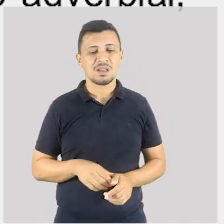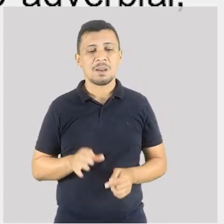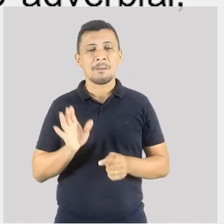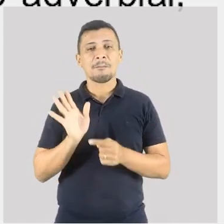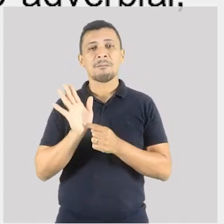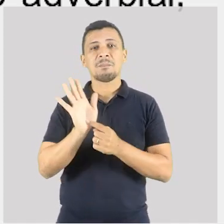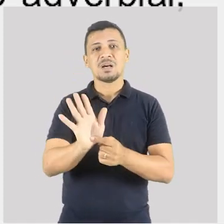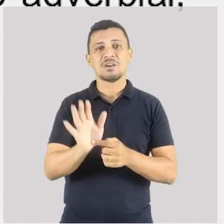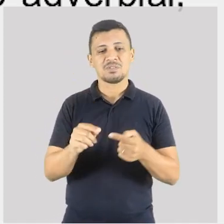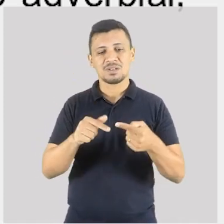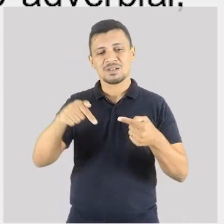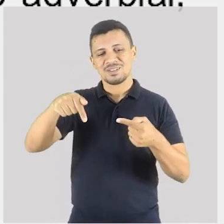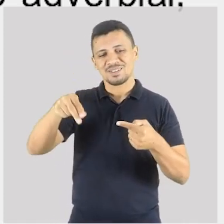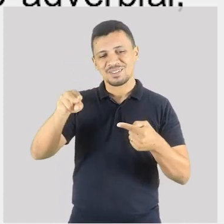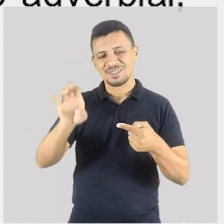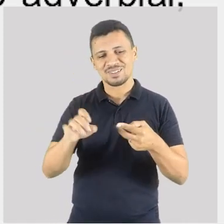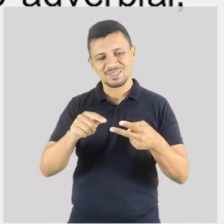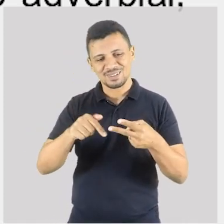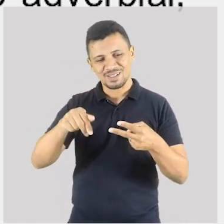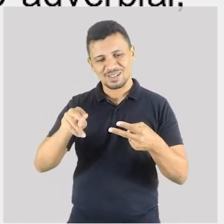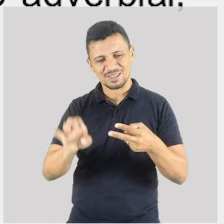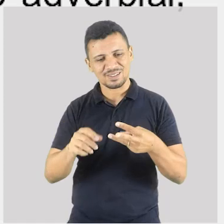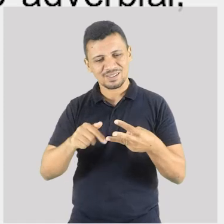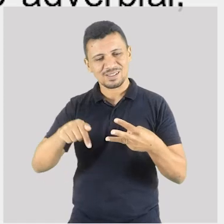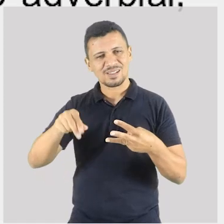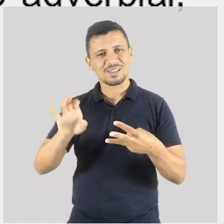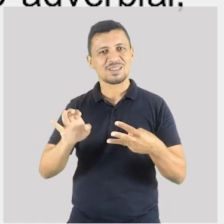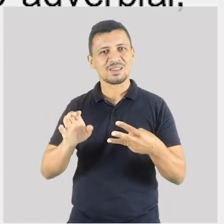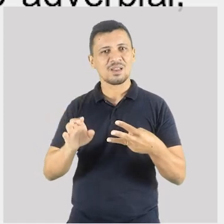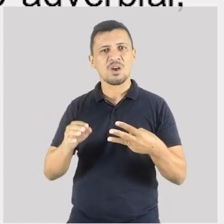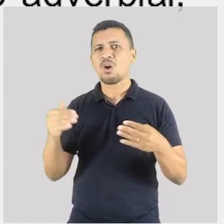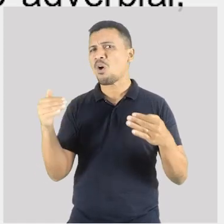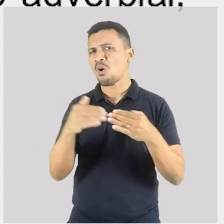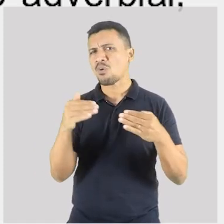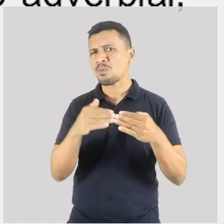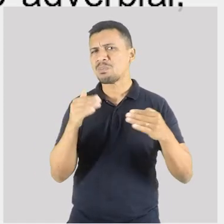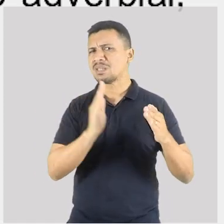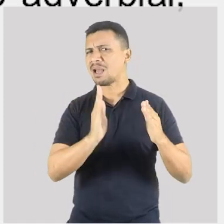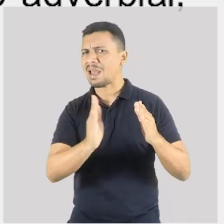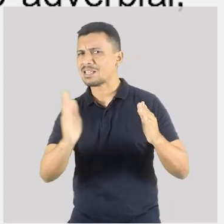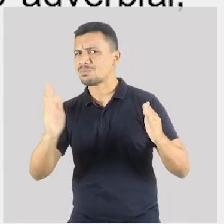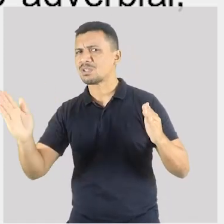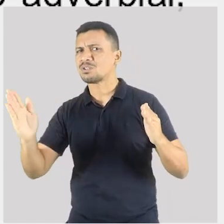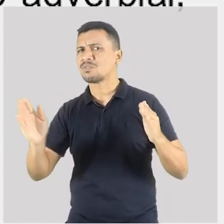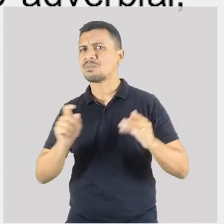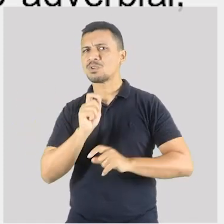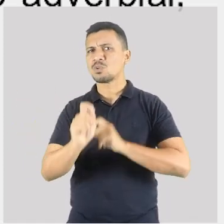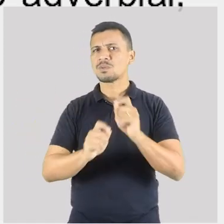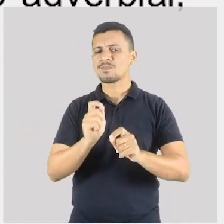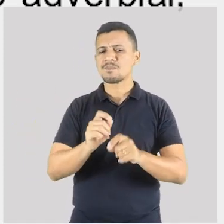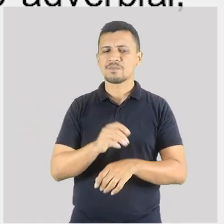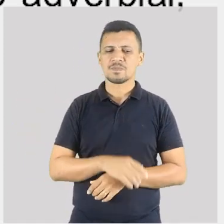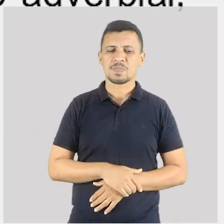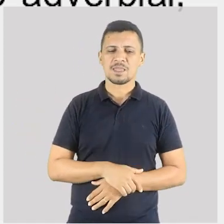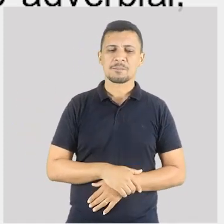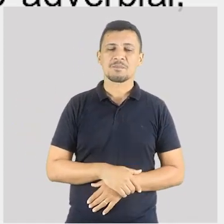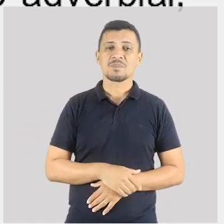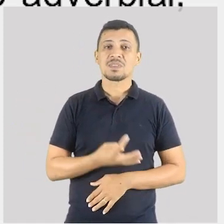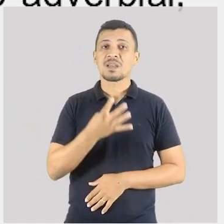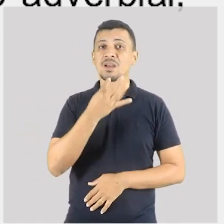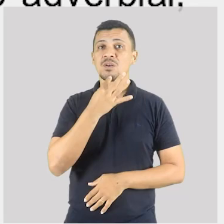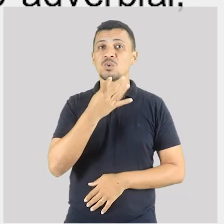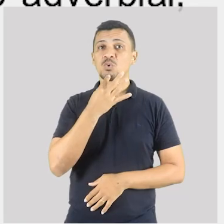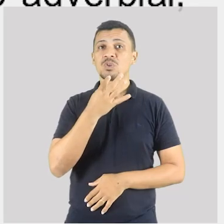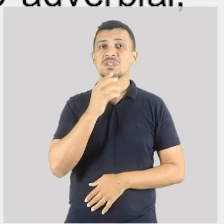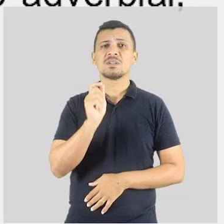destacadas, as mesmas introduzem respectivamente, tá? Essa questão, ela reconhece,